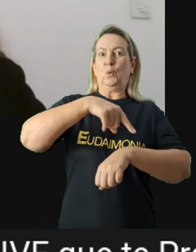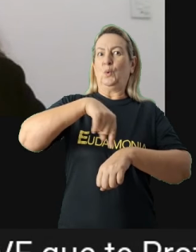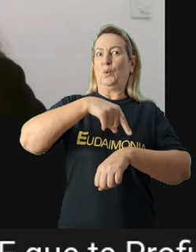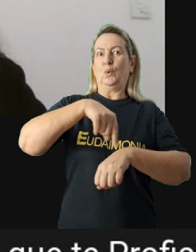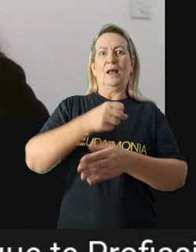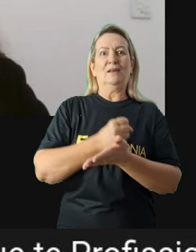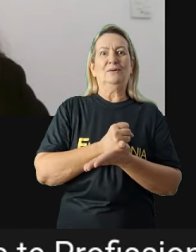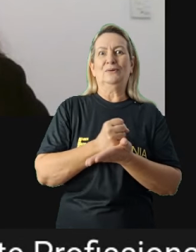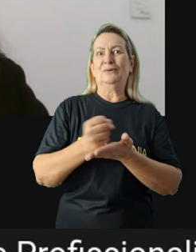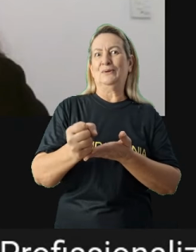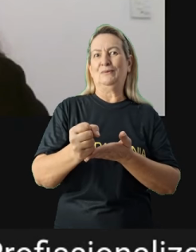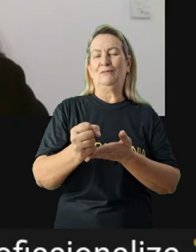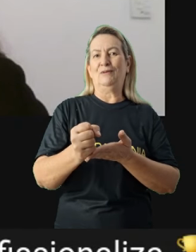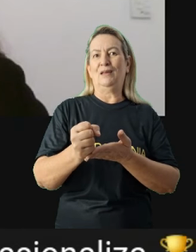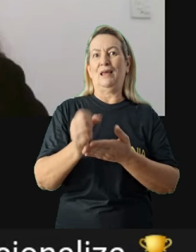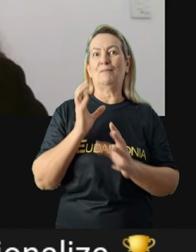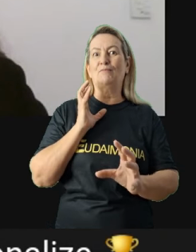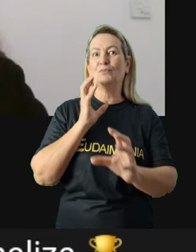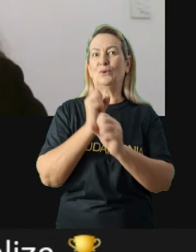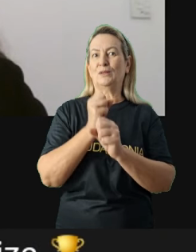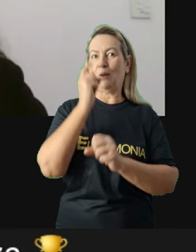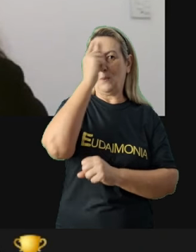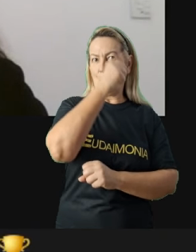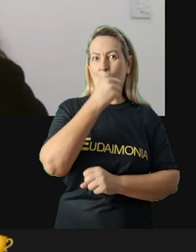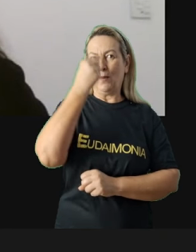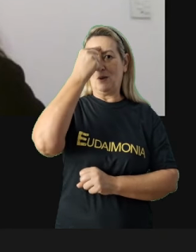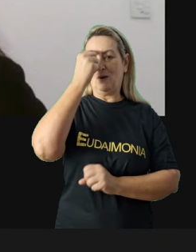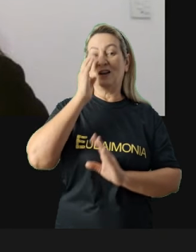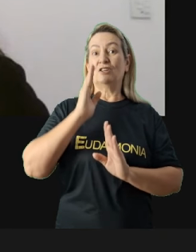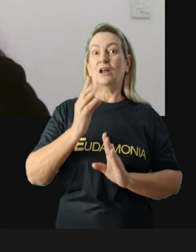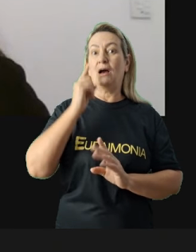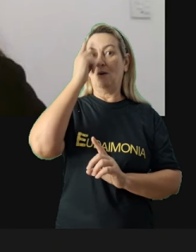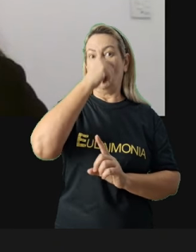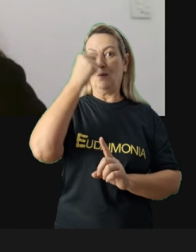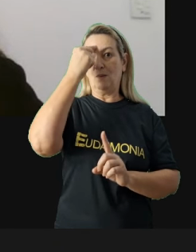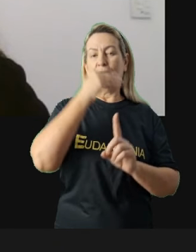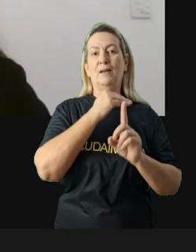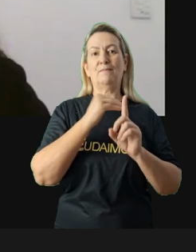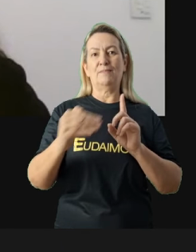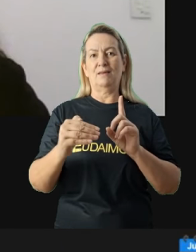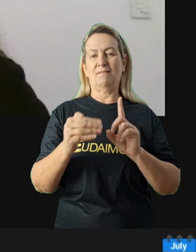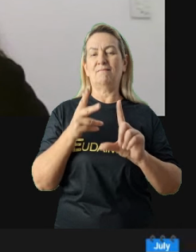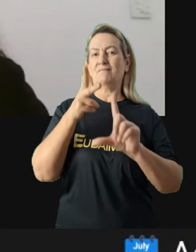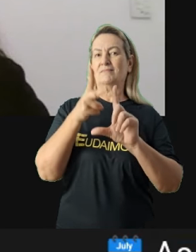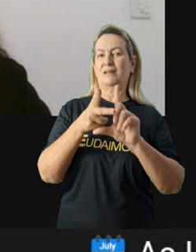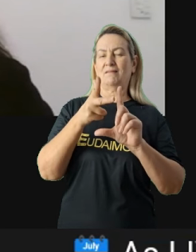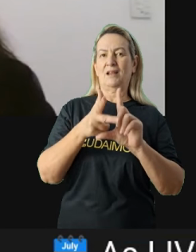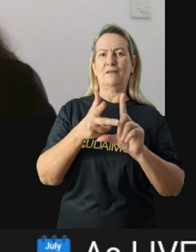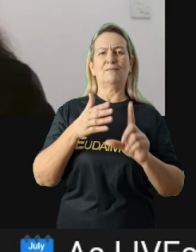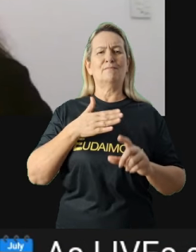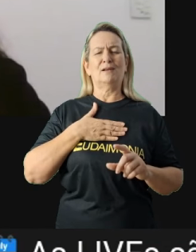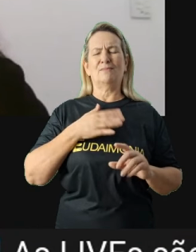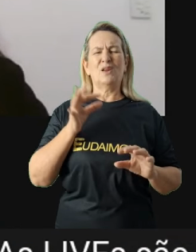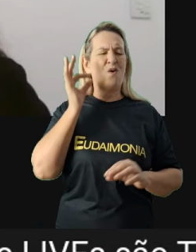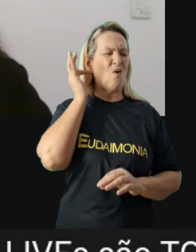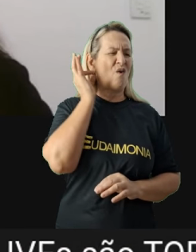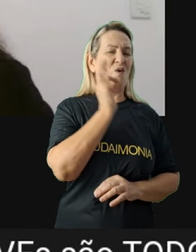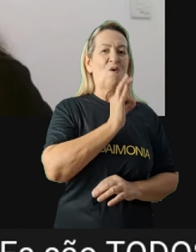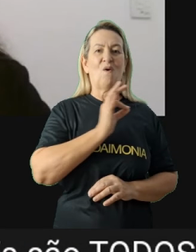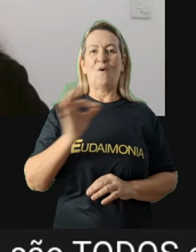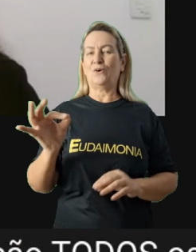olha, realmente já extrapolei todos os tempos aqui, né? Era para ter ficado em 1 horinha, a gente já foi lá para 1h30 de live, que para mim